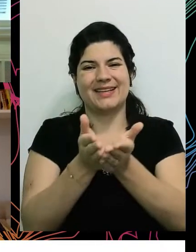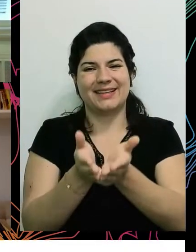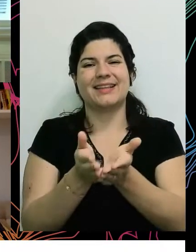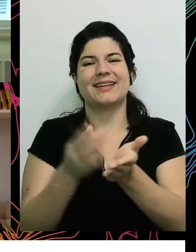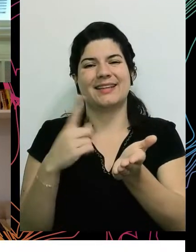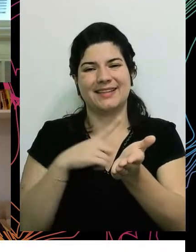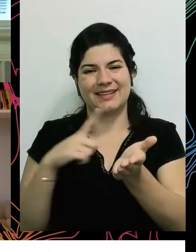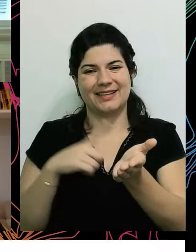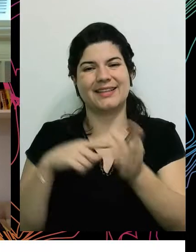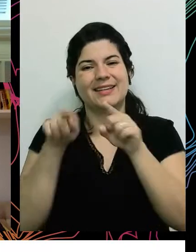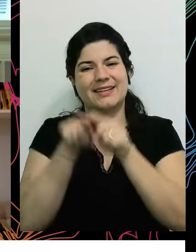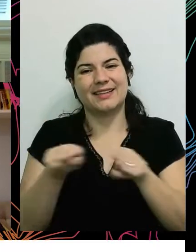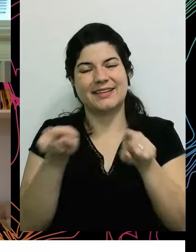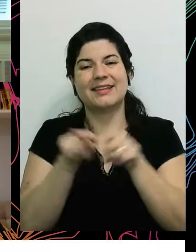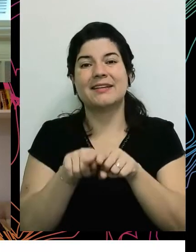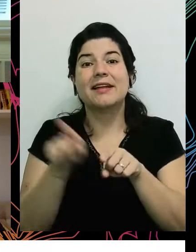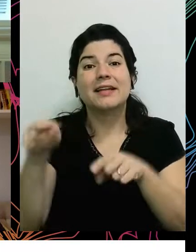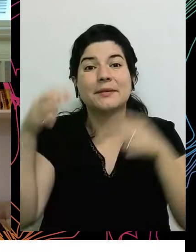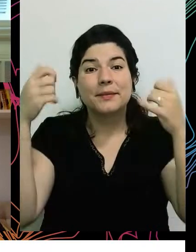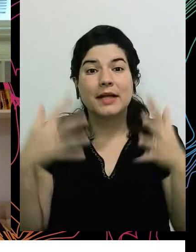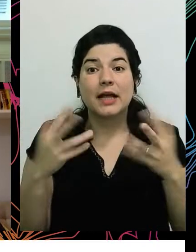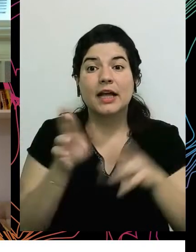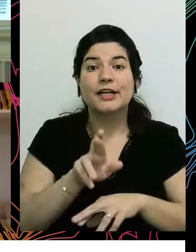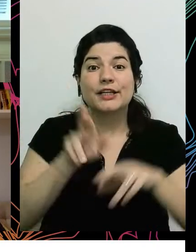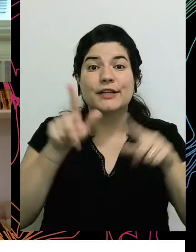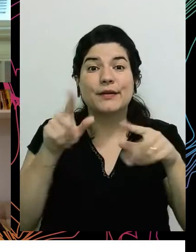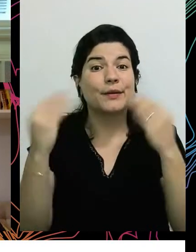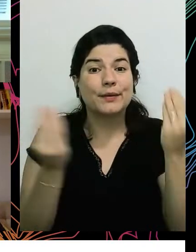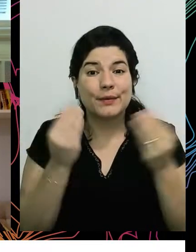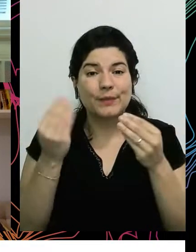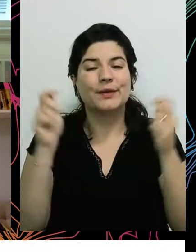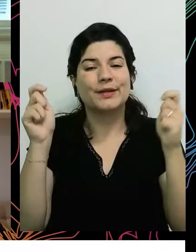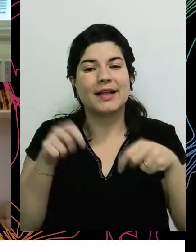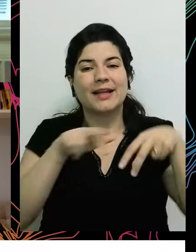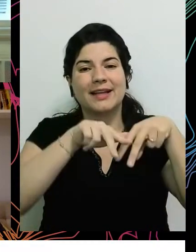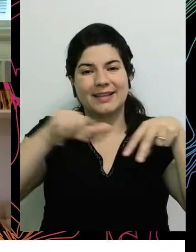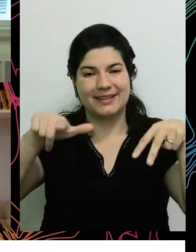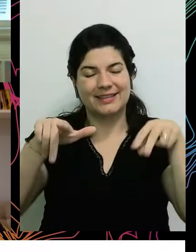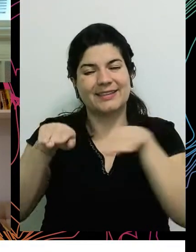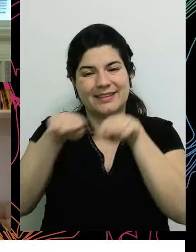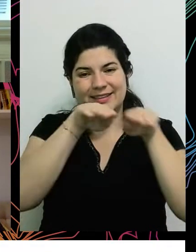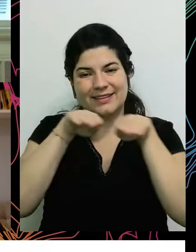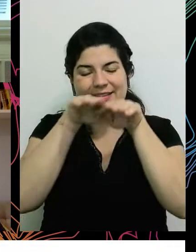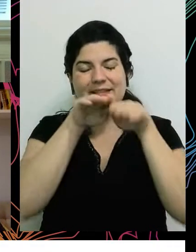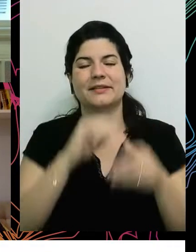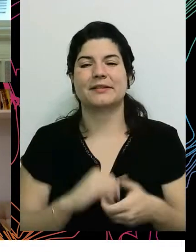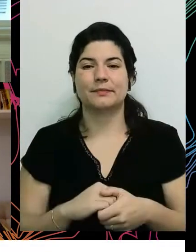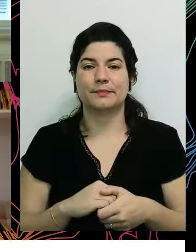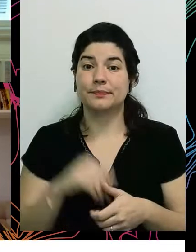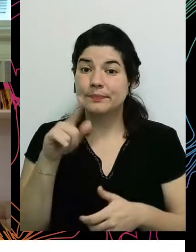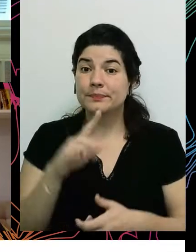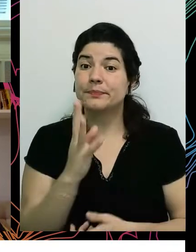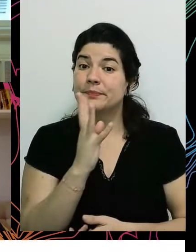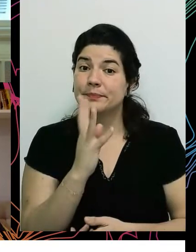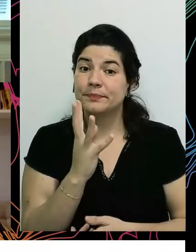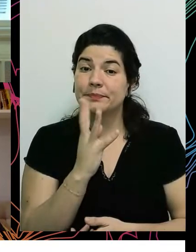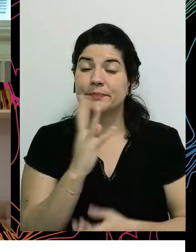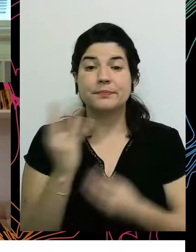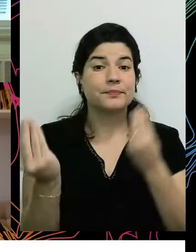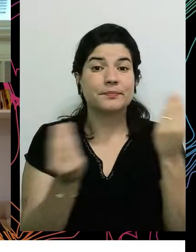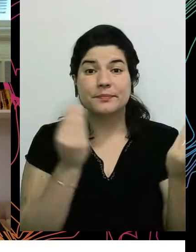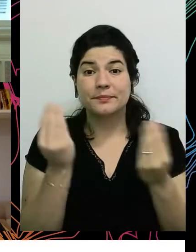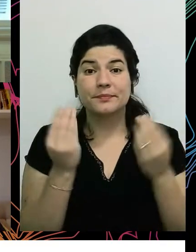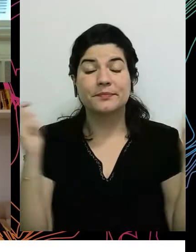ter uma perspectiva dessas diferenças, né, para a promoção da igualdade de gênero. A ideia é conhecer, então, um pouco como tem sido, inclusive,